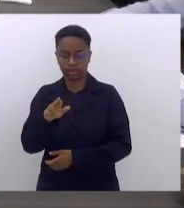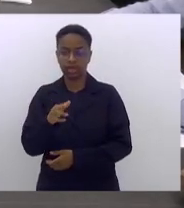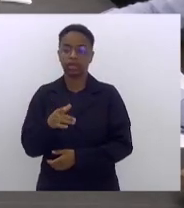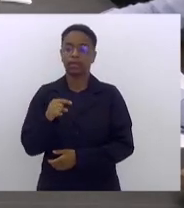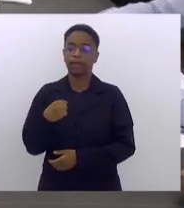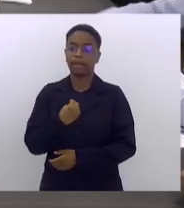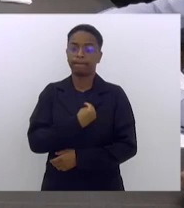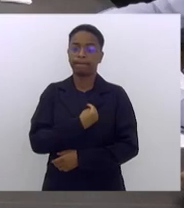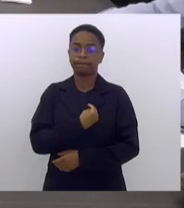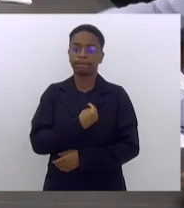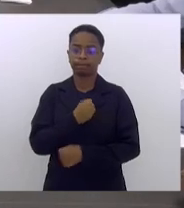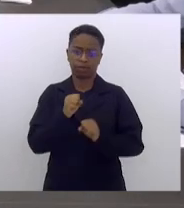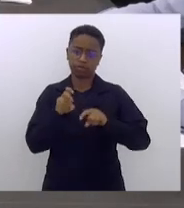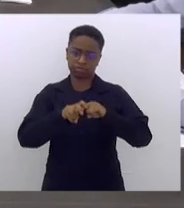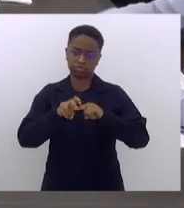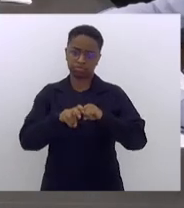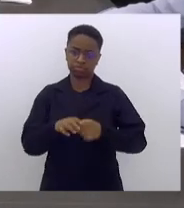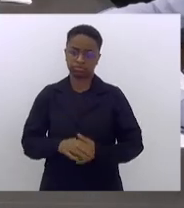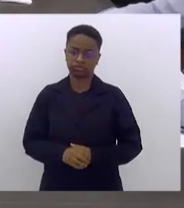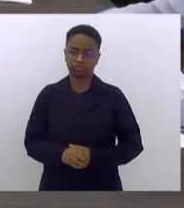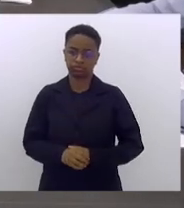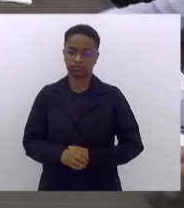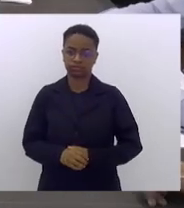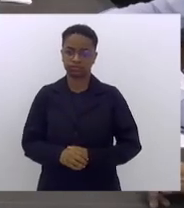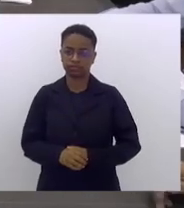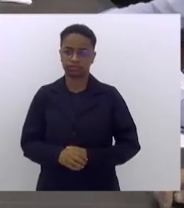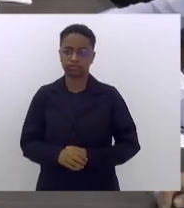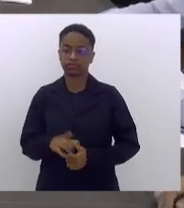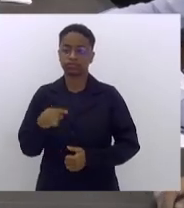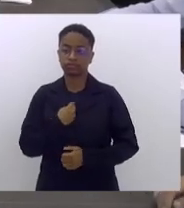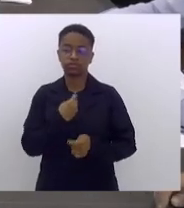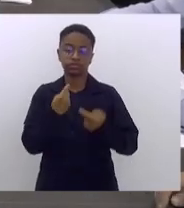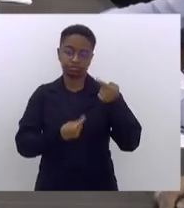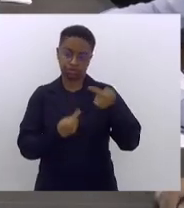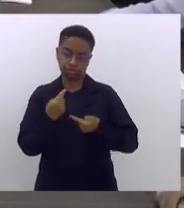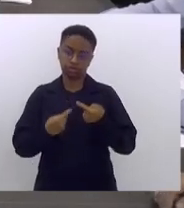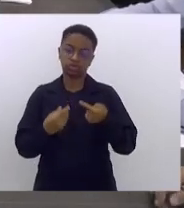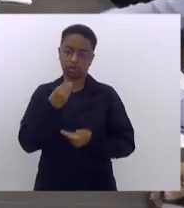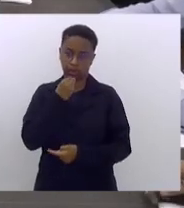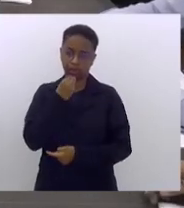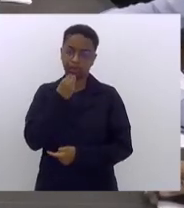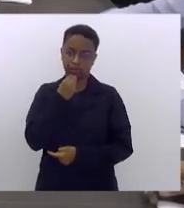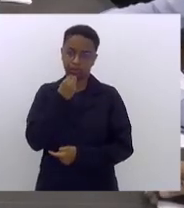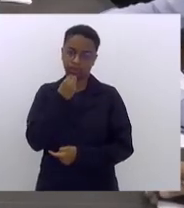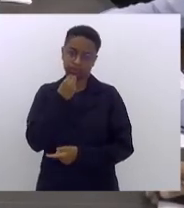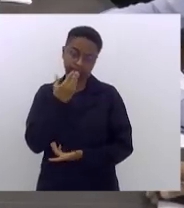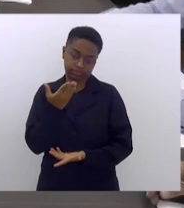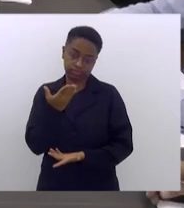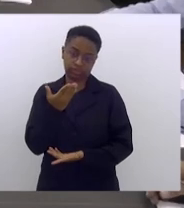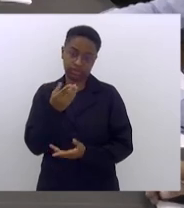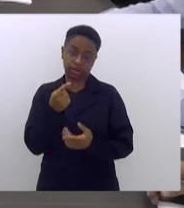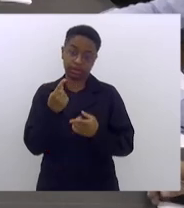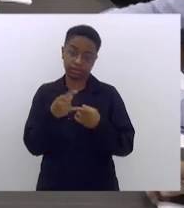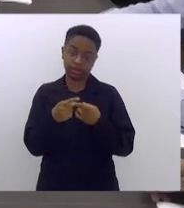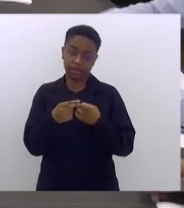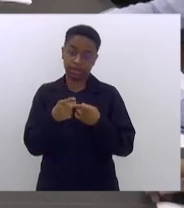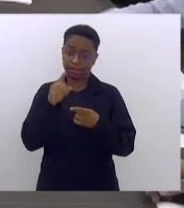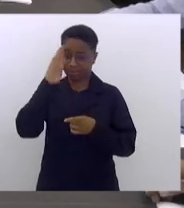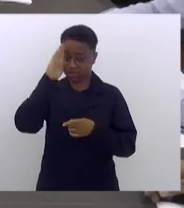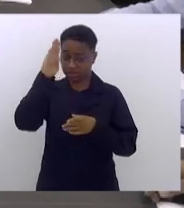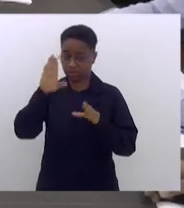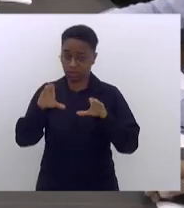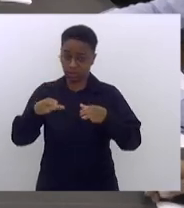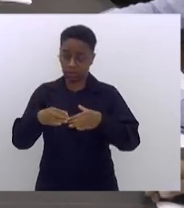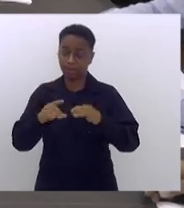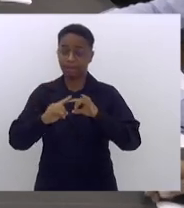condão, senta aí, deputado, de fazer essas discussões, claro, né, como se diz no popular, aí, é a mãe das comissões. Agora,